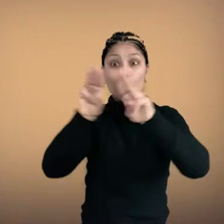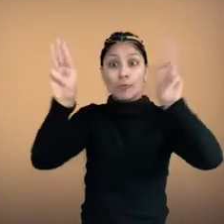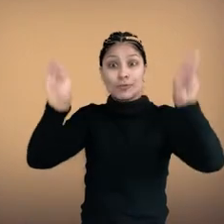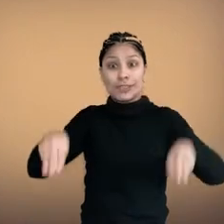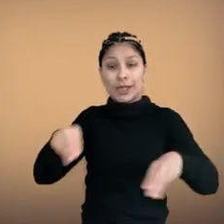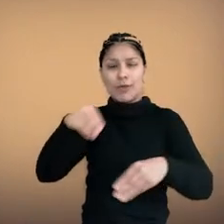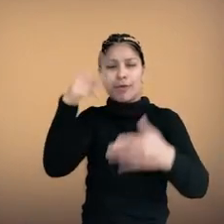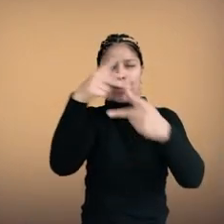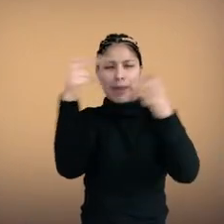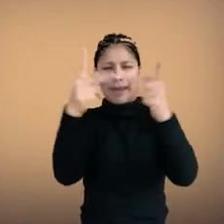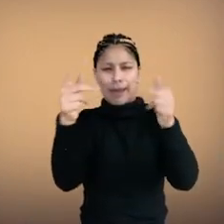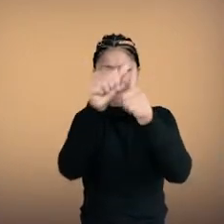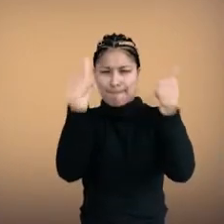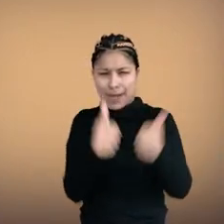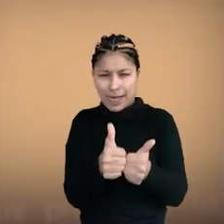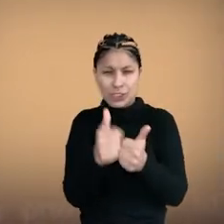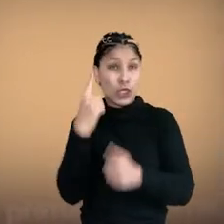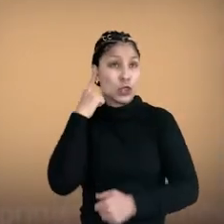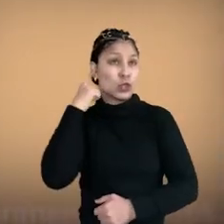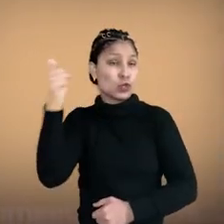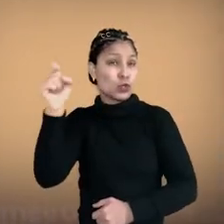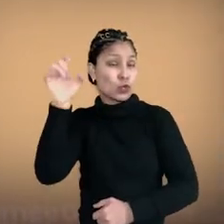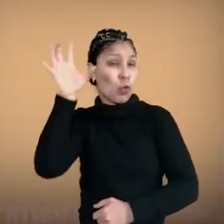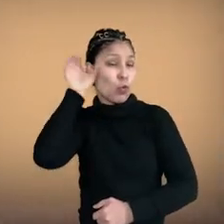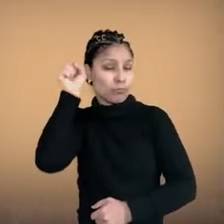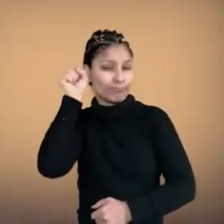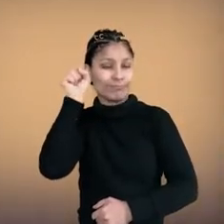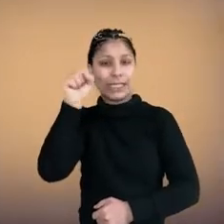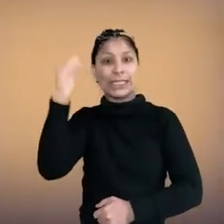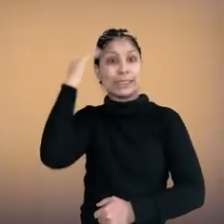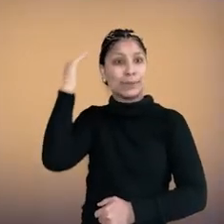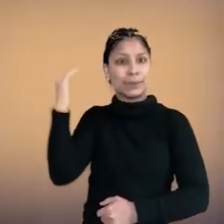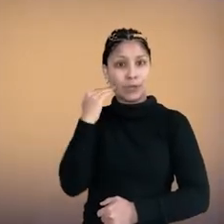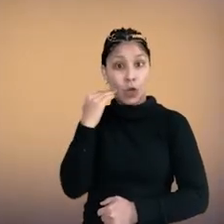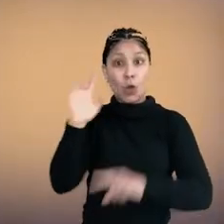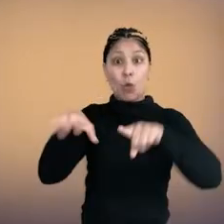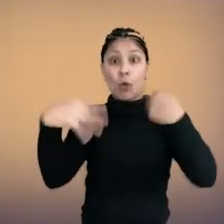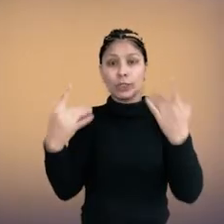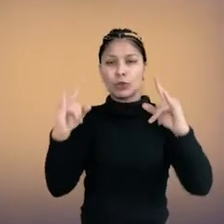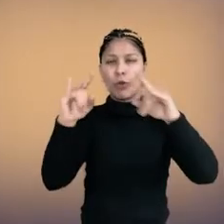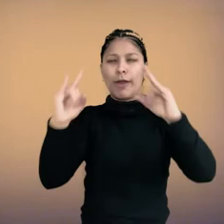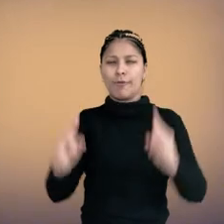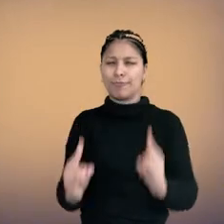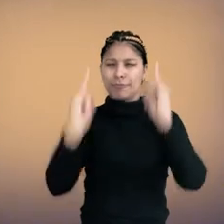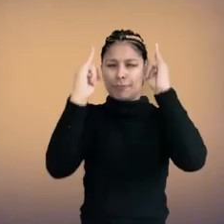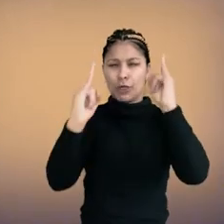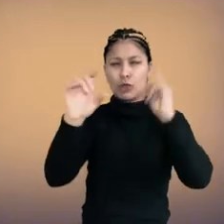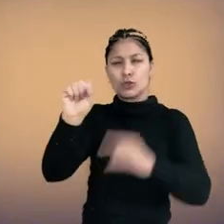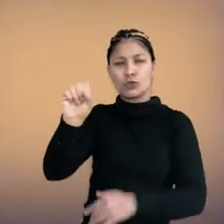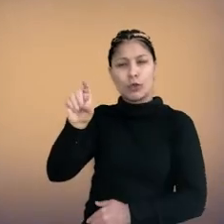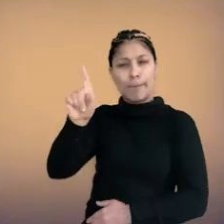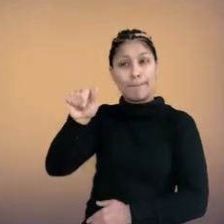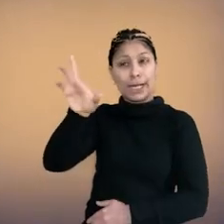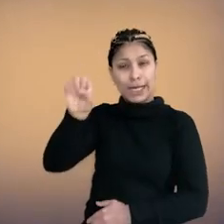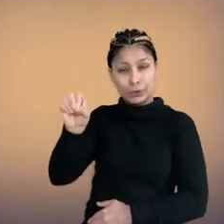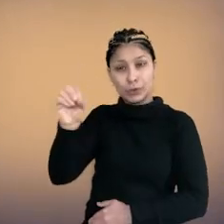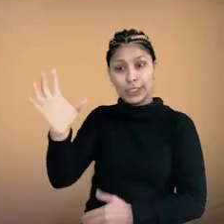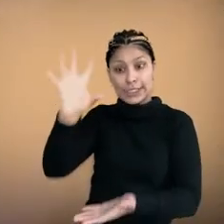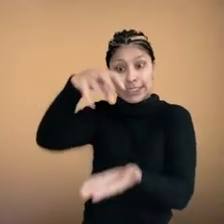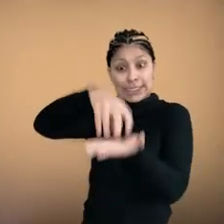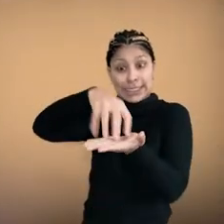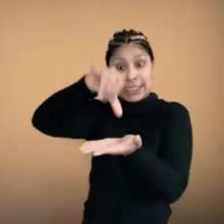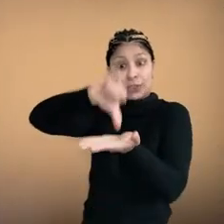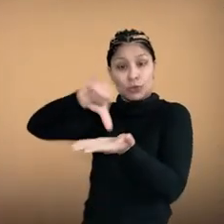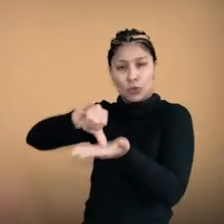parte do Museu da Imagem e do Som de Santa Maria, quando o sobrado Centro Cultural estiver pronto.